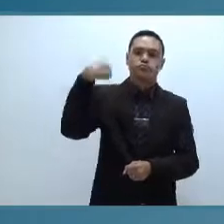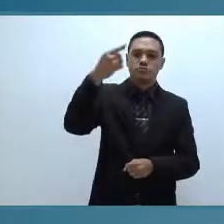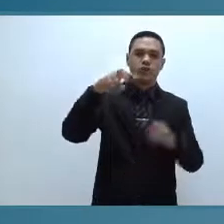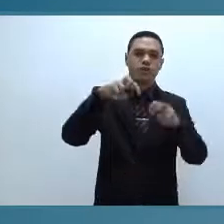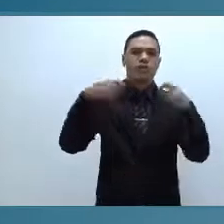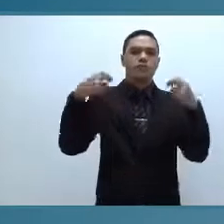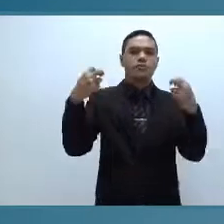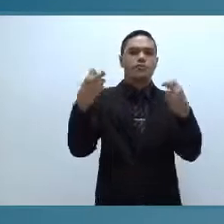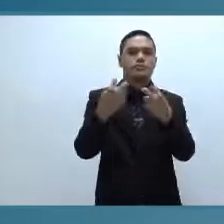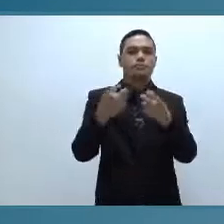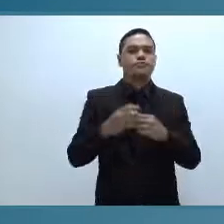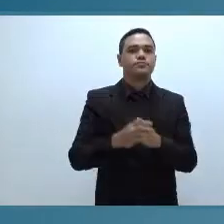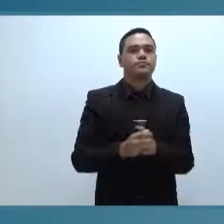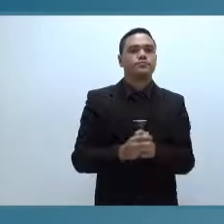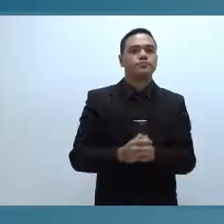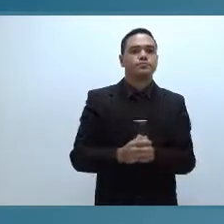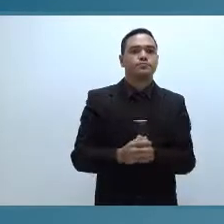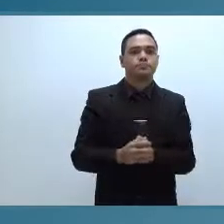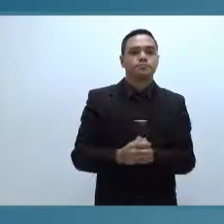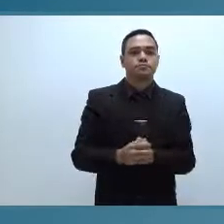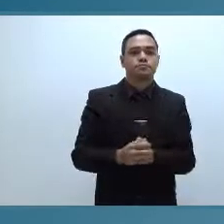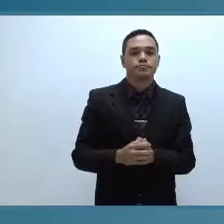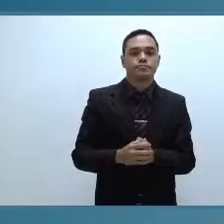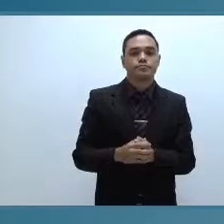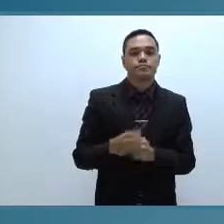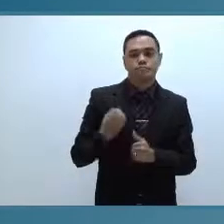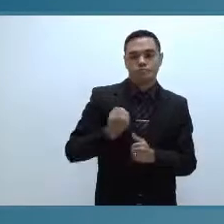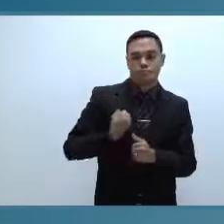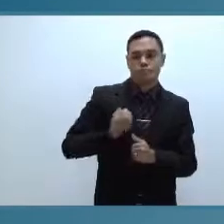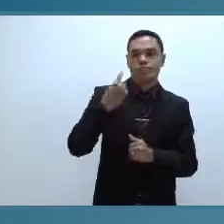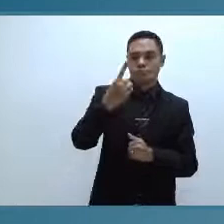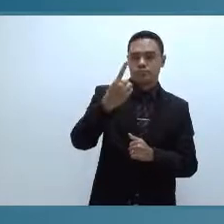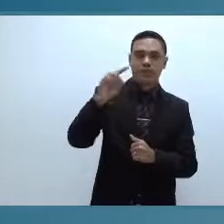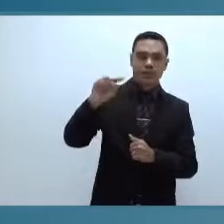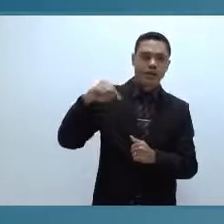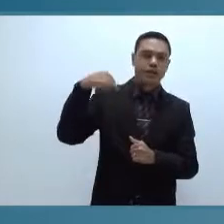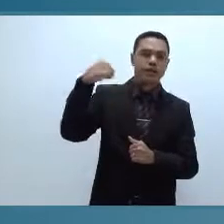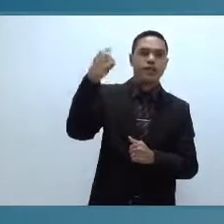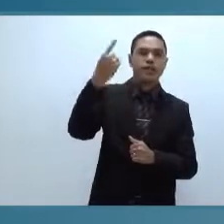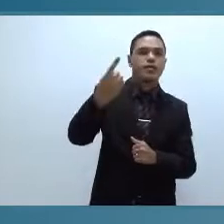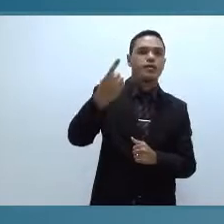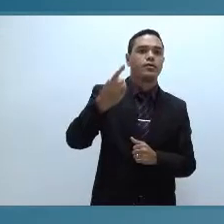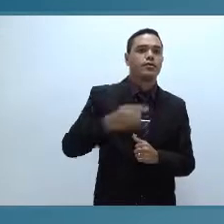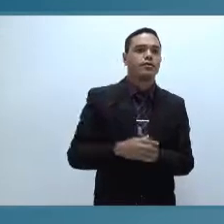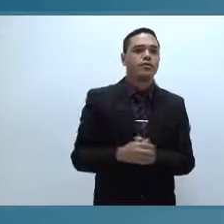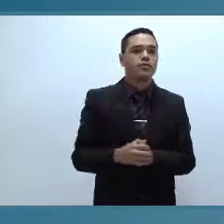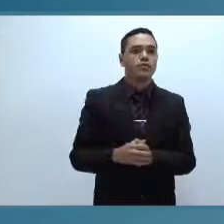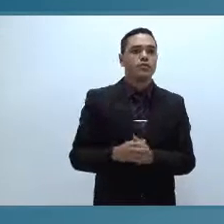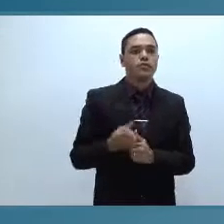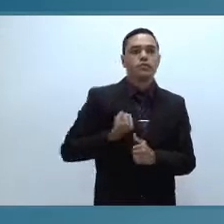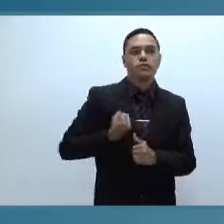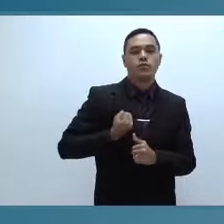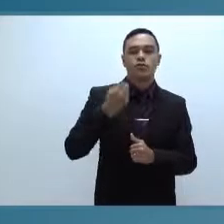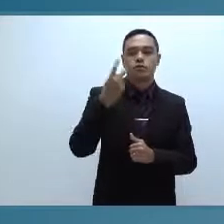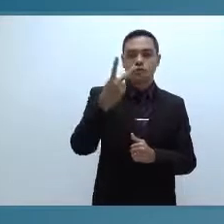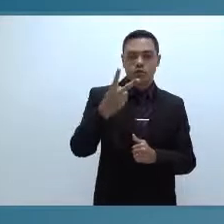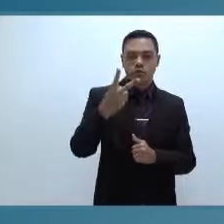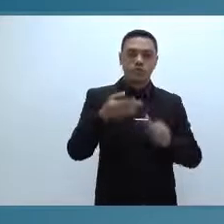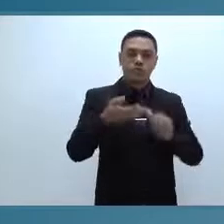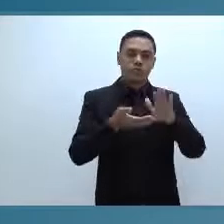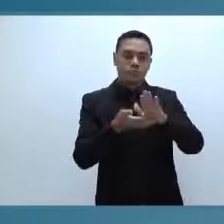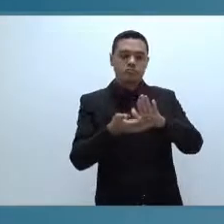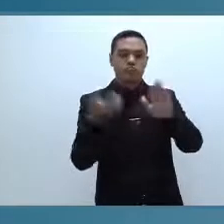fica adiado a pedido da eminente desembargadora. E o feito de número 2 é retirado de pauta também a pedido